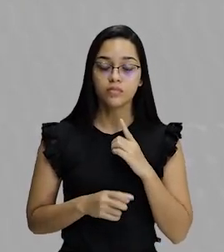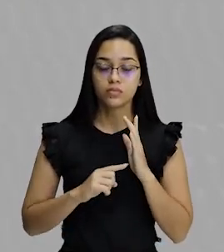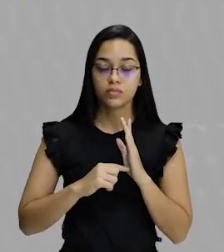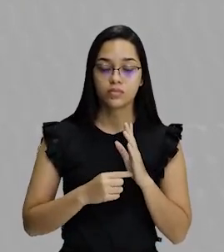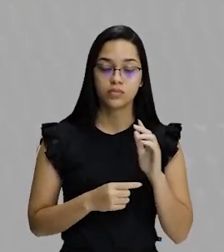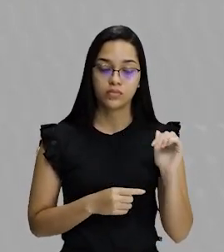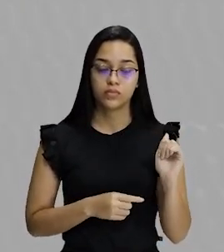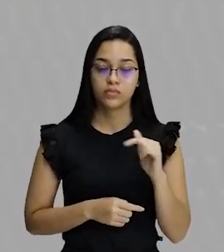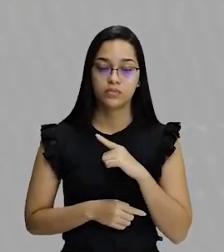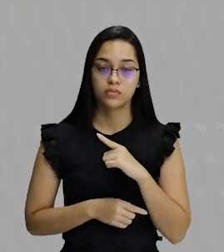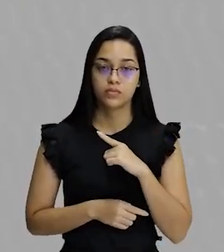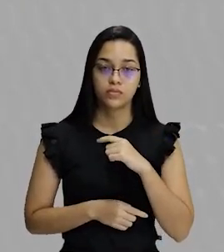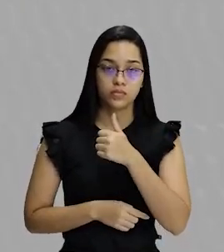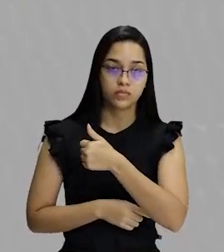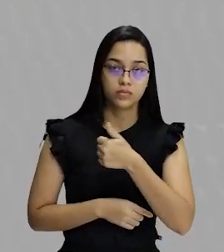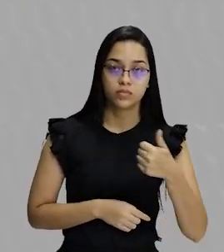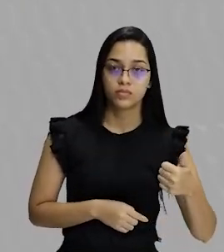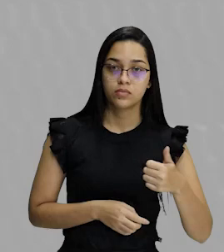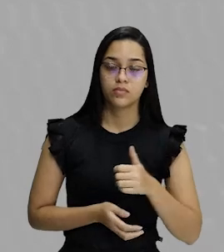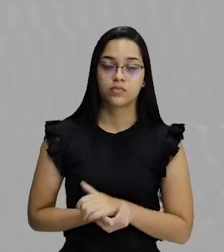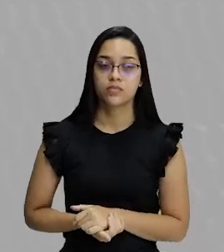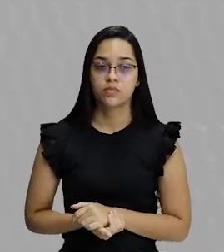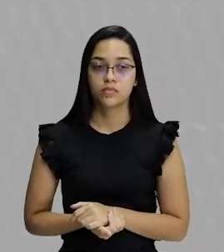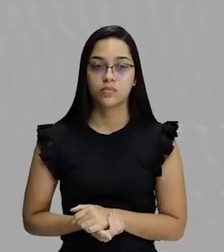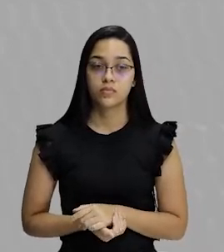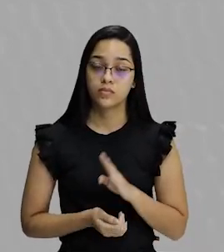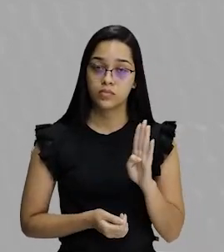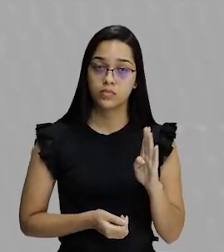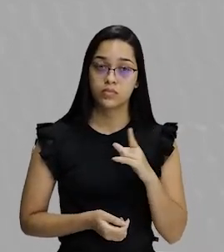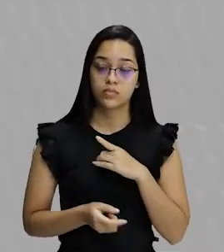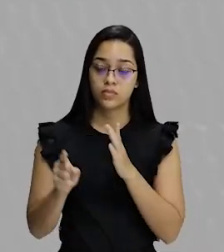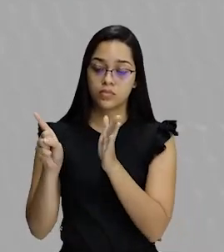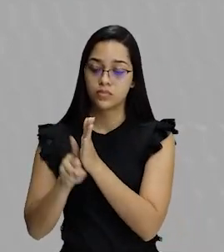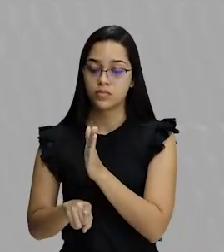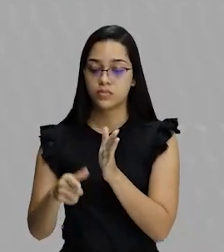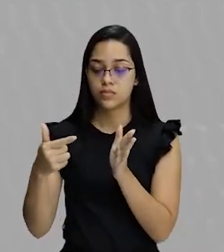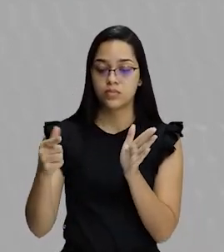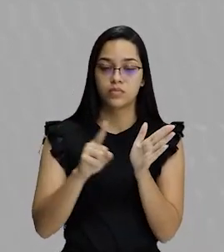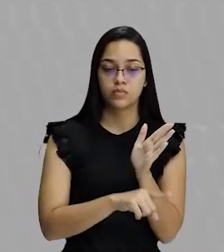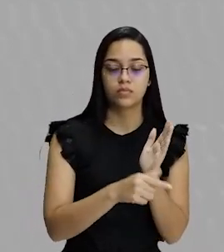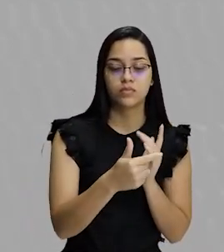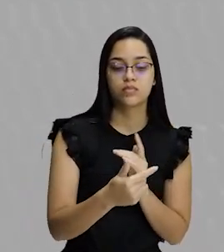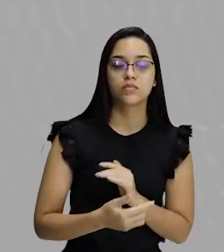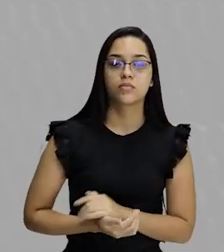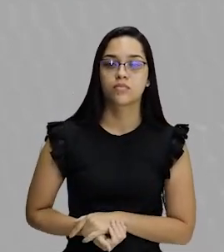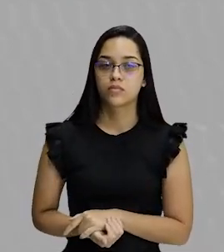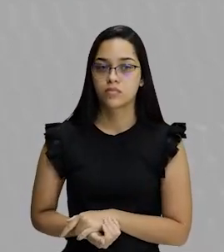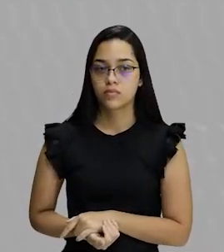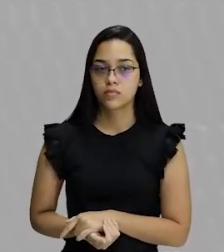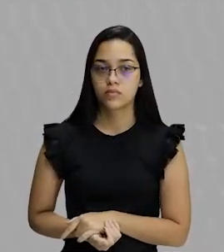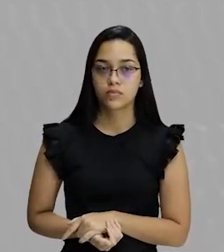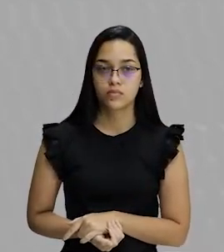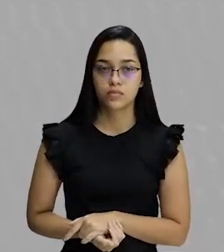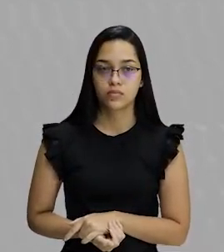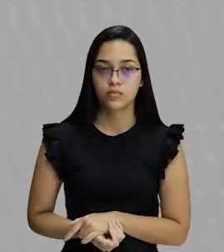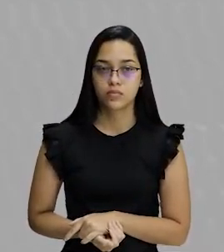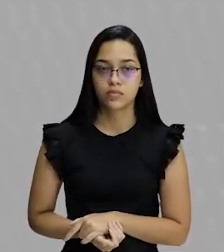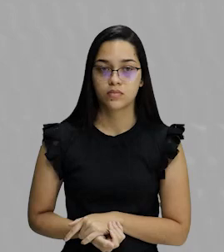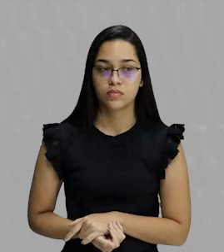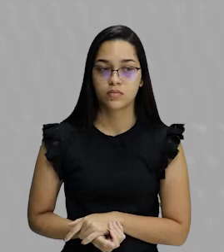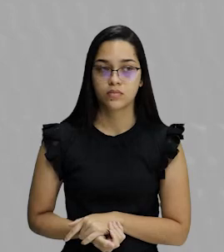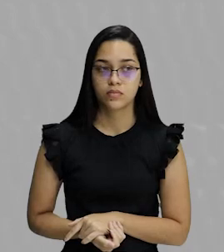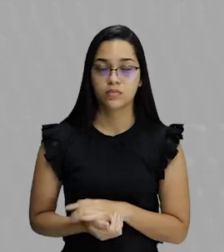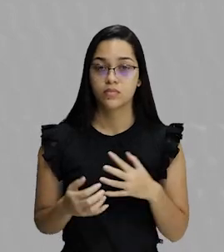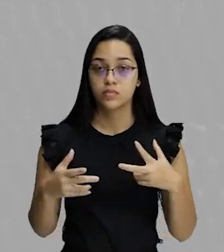tem coordenada 1 e 1. Tá? E o ponto B tem coordenada menos 2 e menos 2. Então,